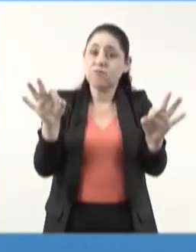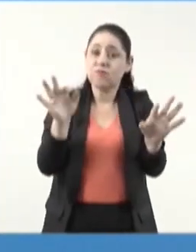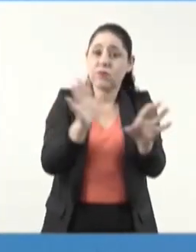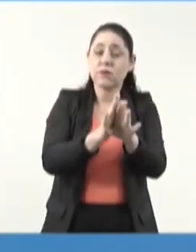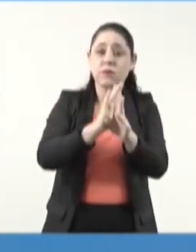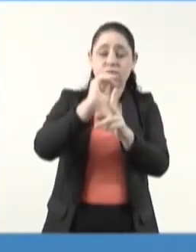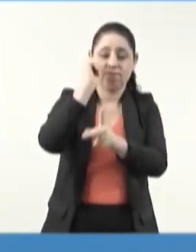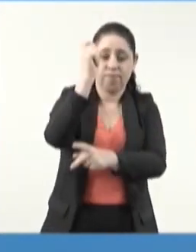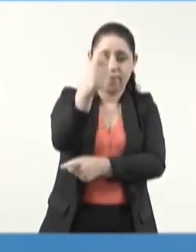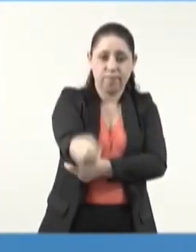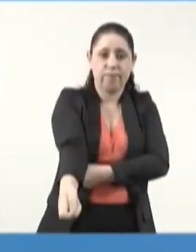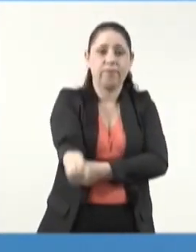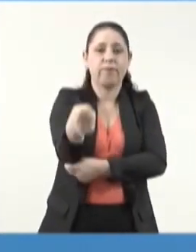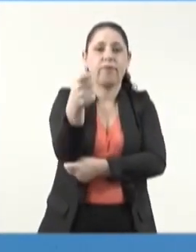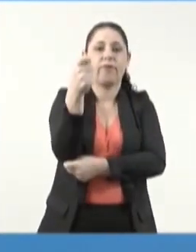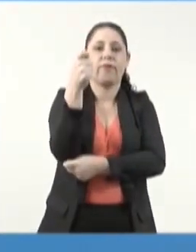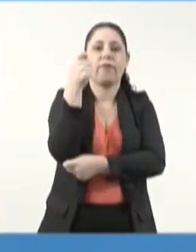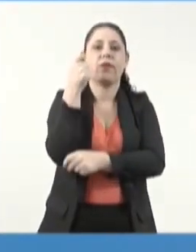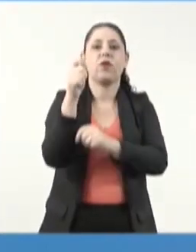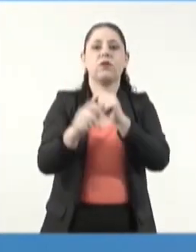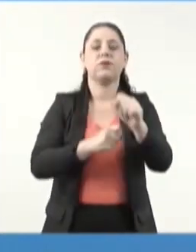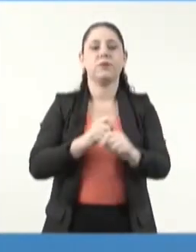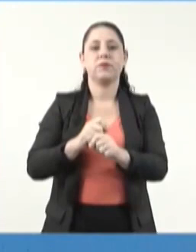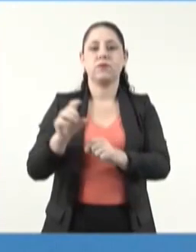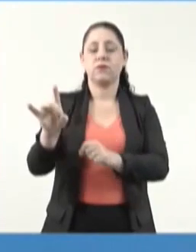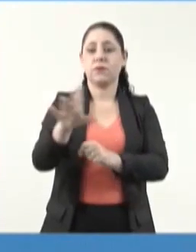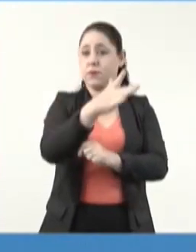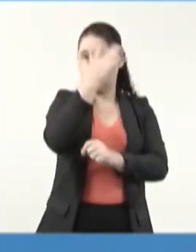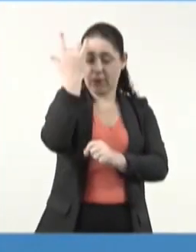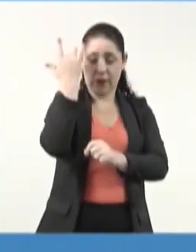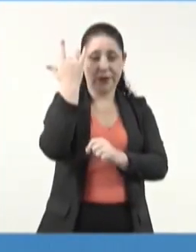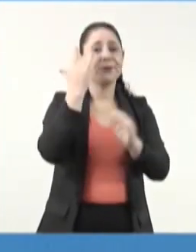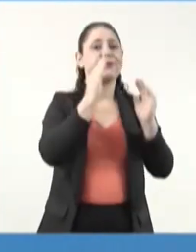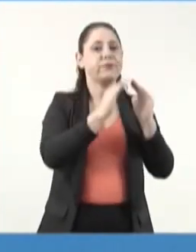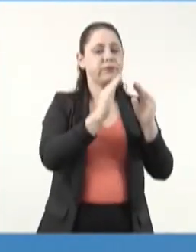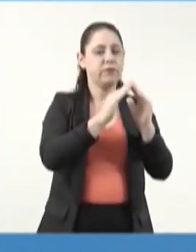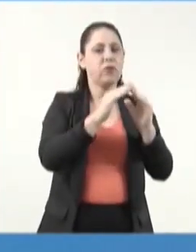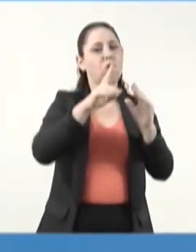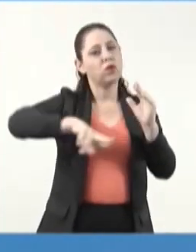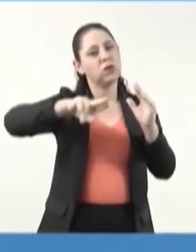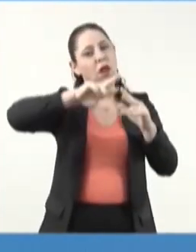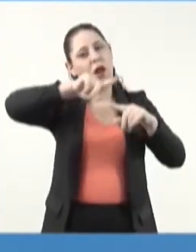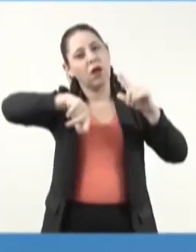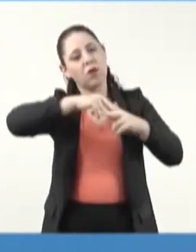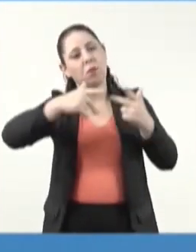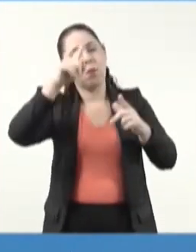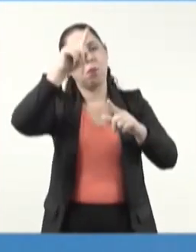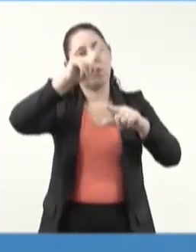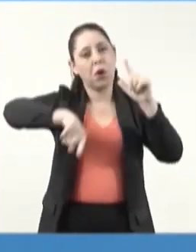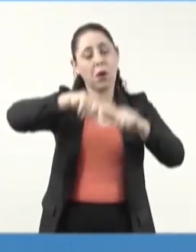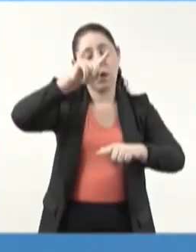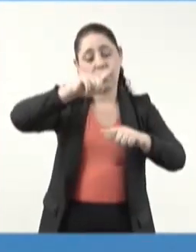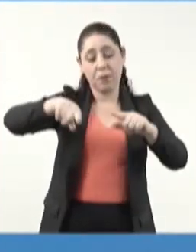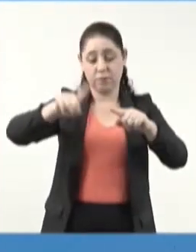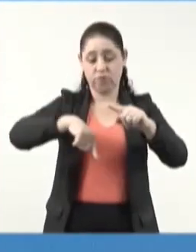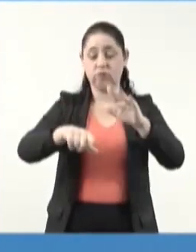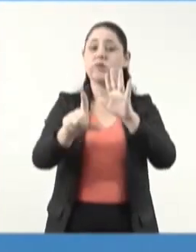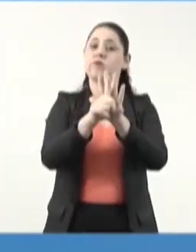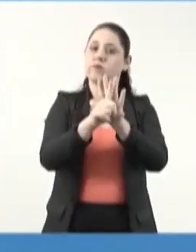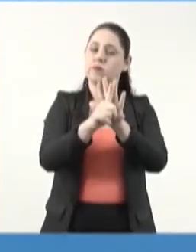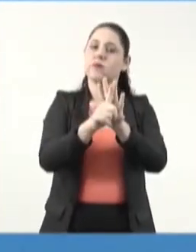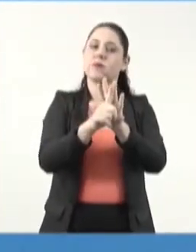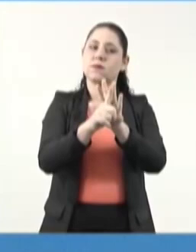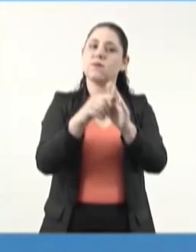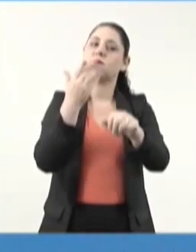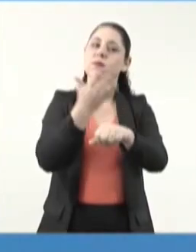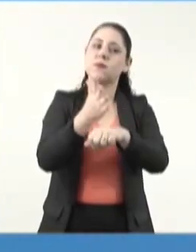à pesca predatória praticada pelos ribeirinhos com petrechos proibidos pela legislação brasileira e também